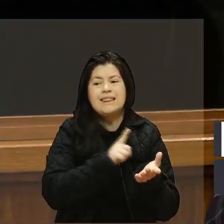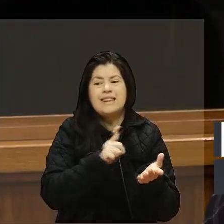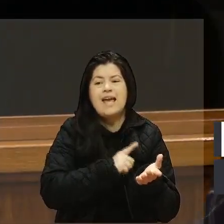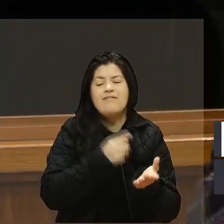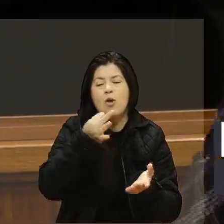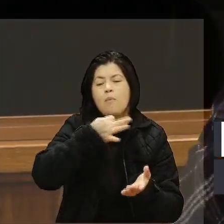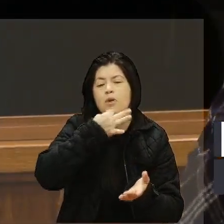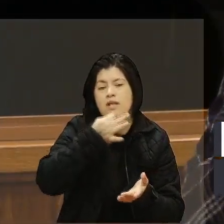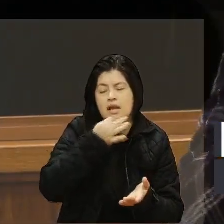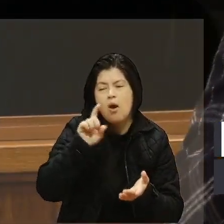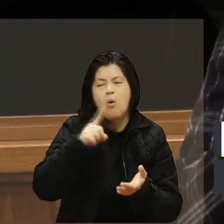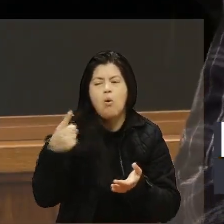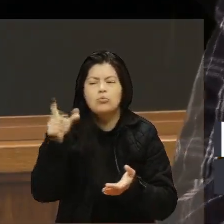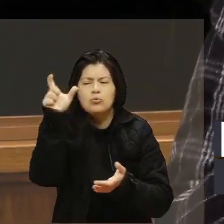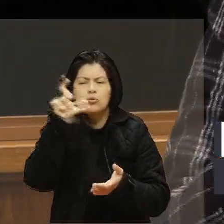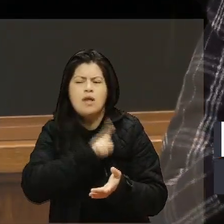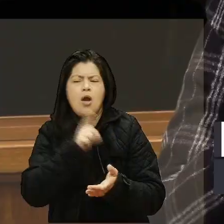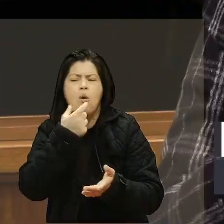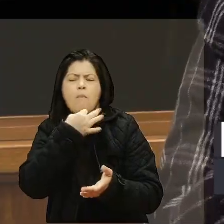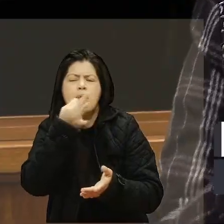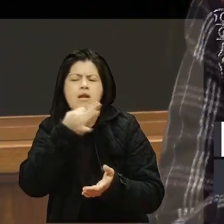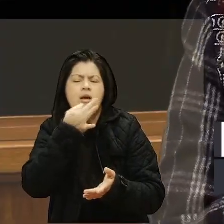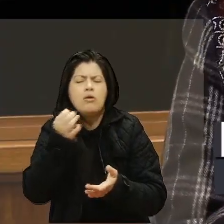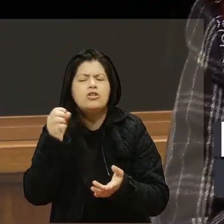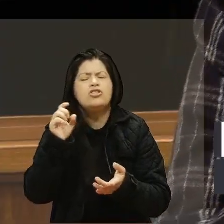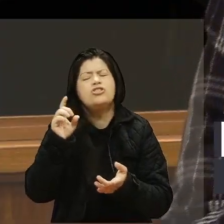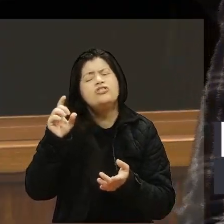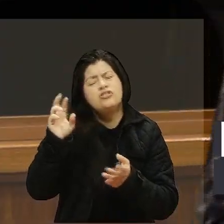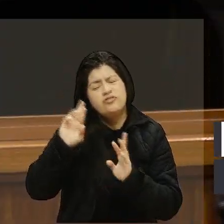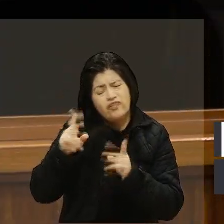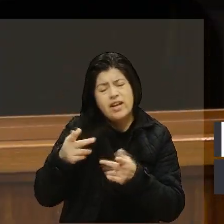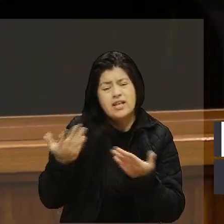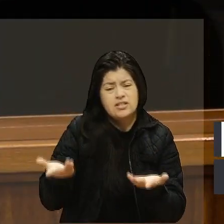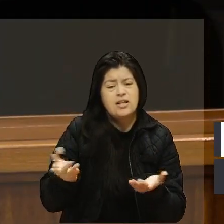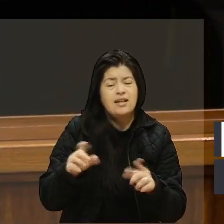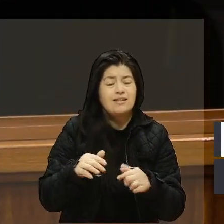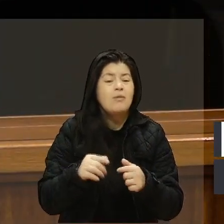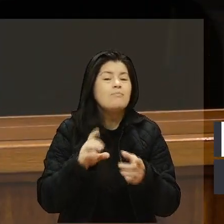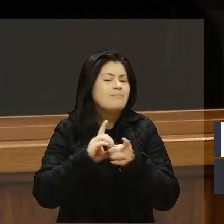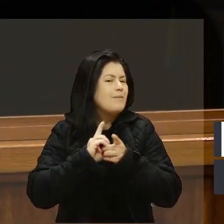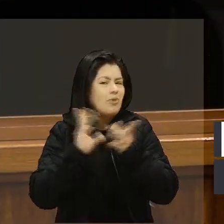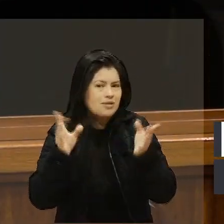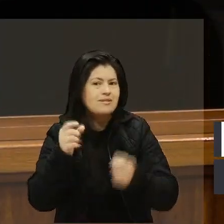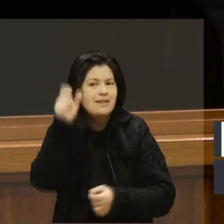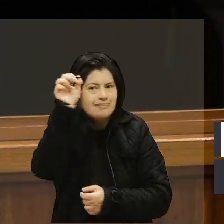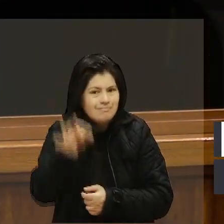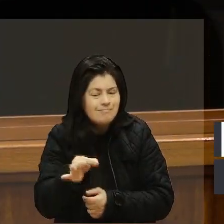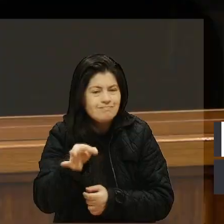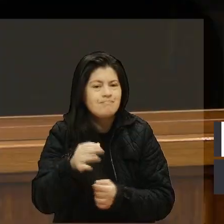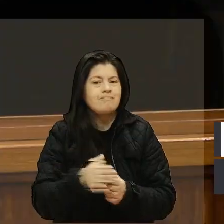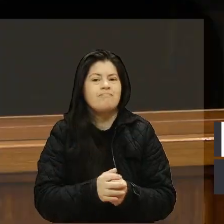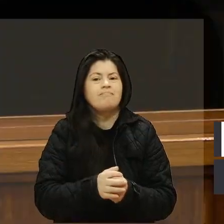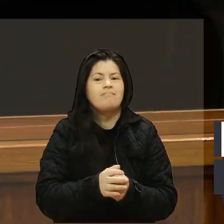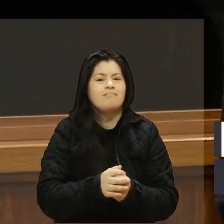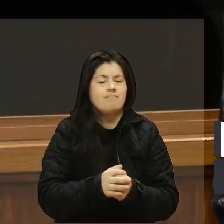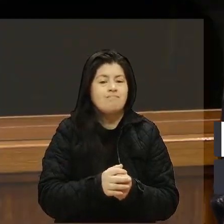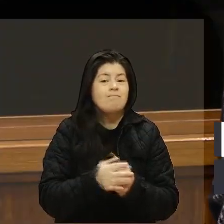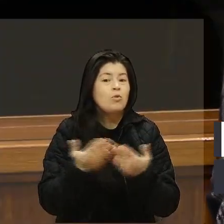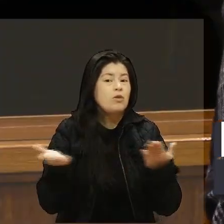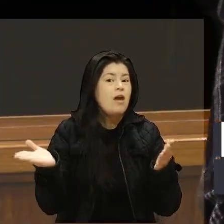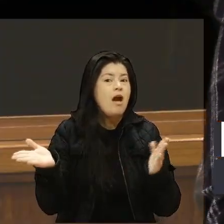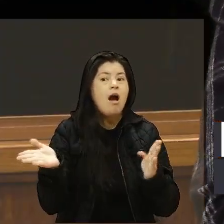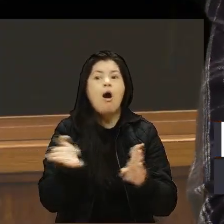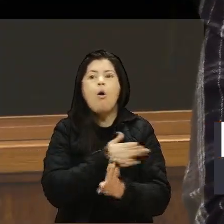Peço a palavra, senhor presidente. Então, com certeza, votarei favorável e peço aos colegas... isso é um tapa na luva,